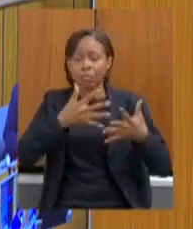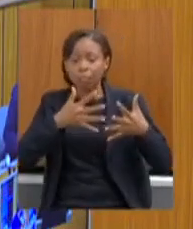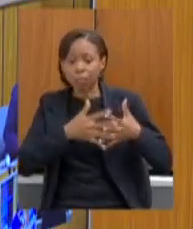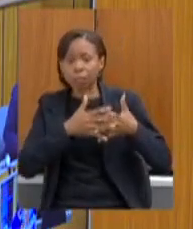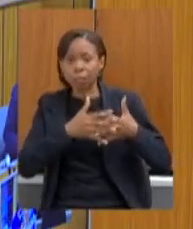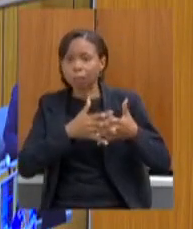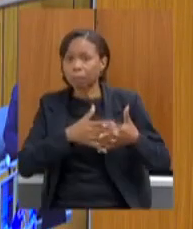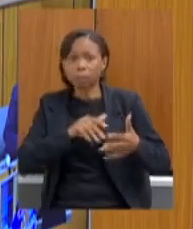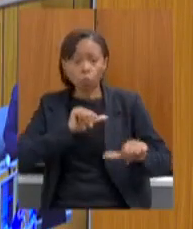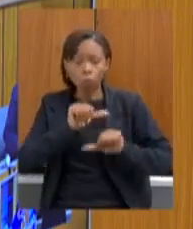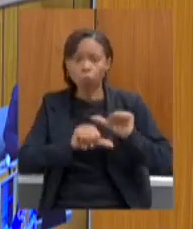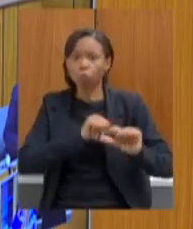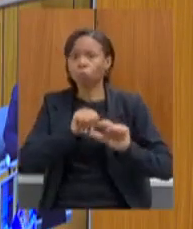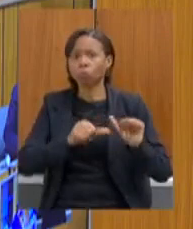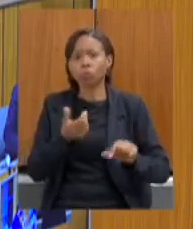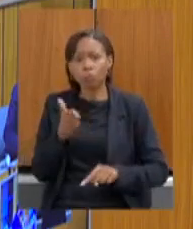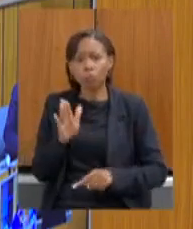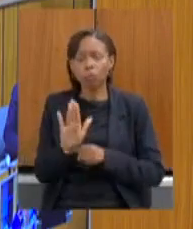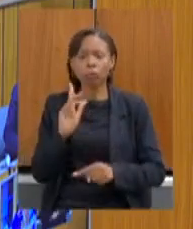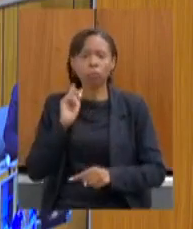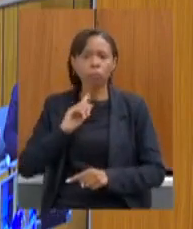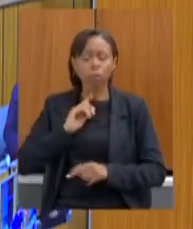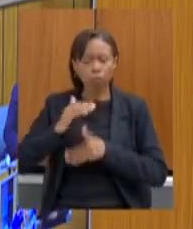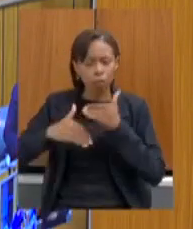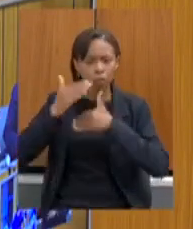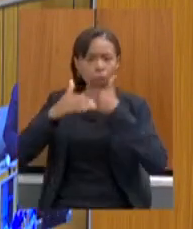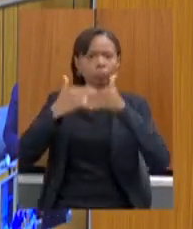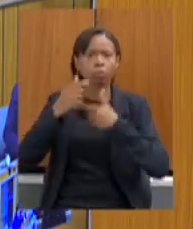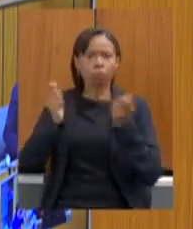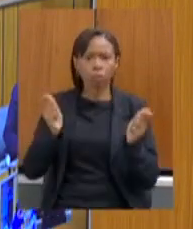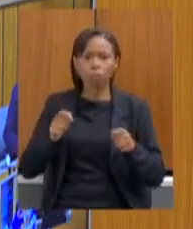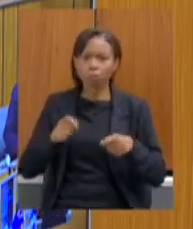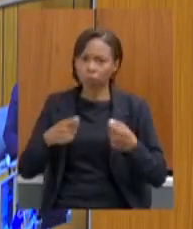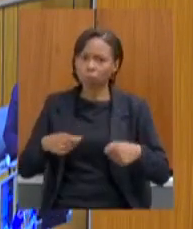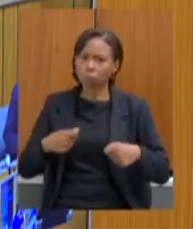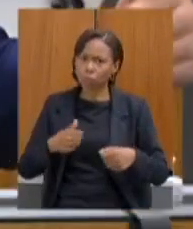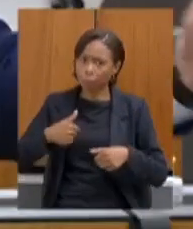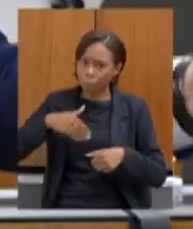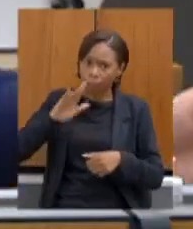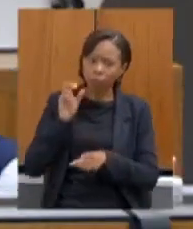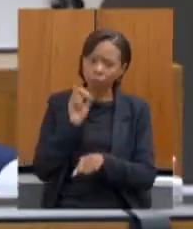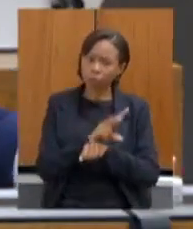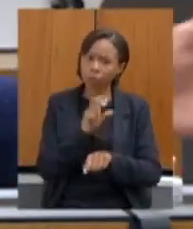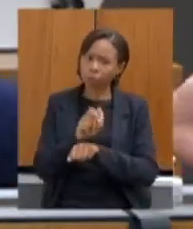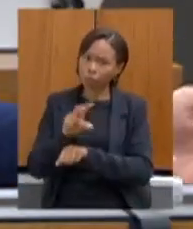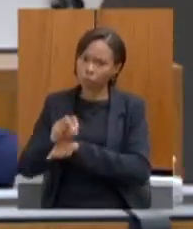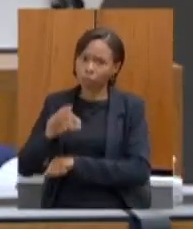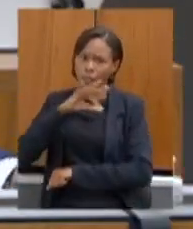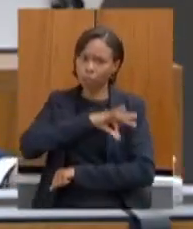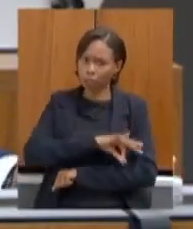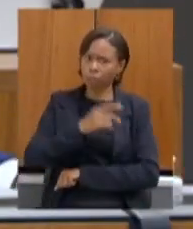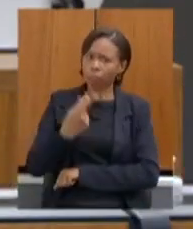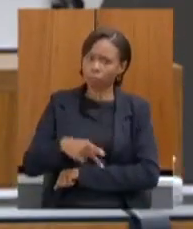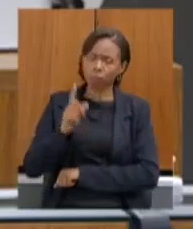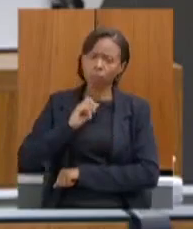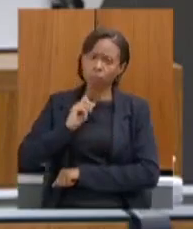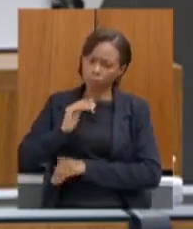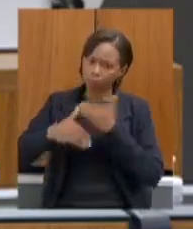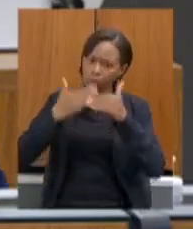e dê condição ao Estado de Minas Gerais de se desenvolver e trazer mais geração de emprego e renda para todos o nosso Estado.